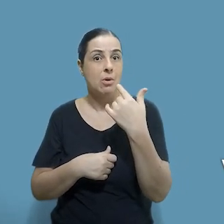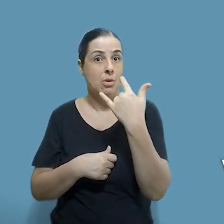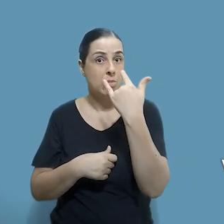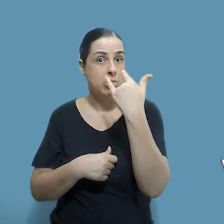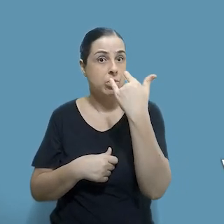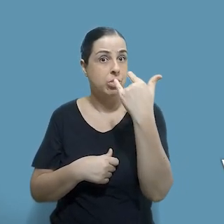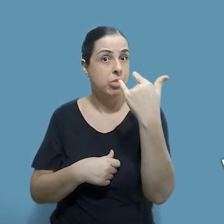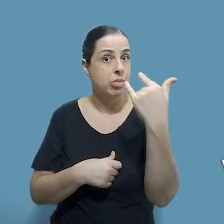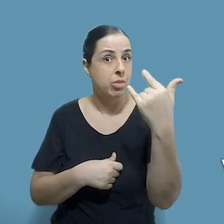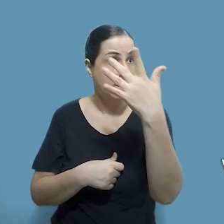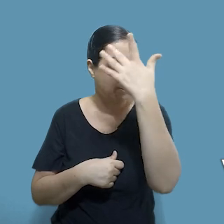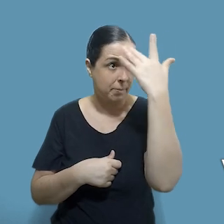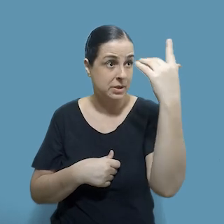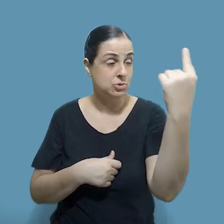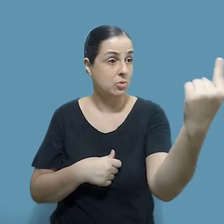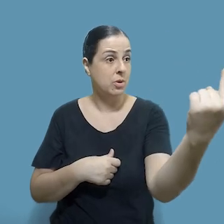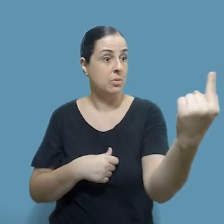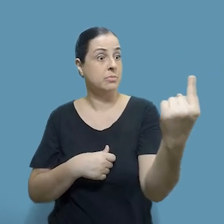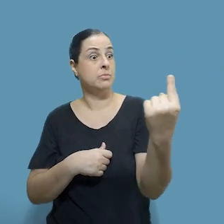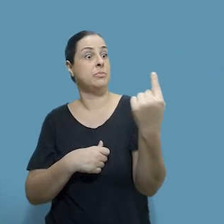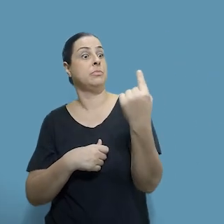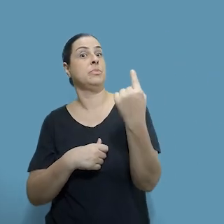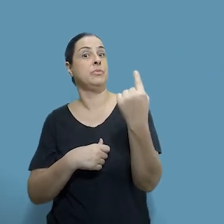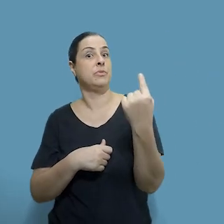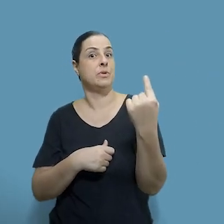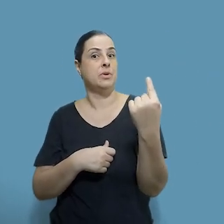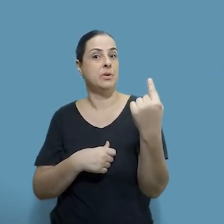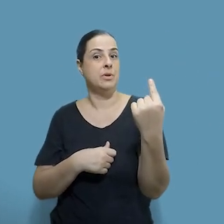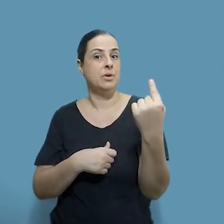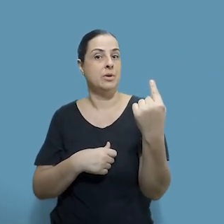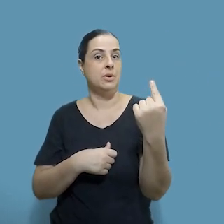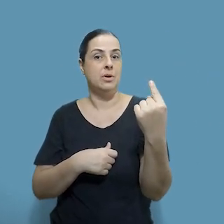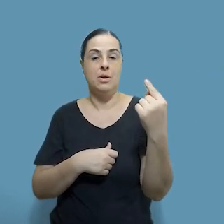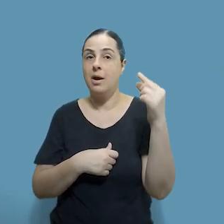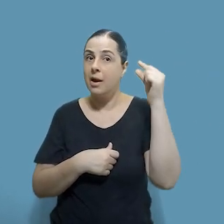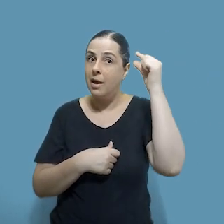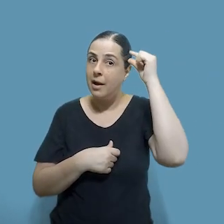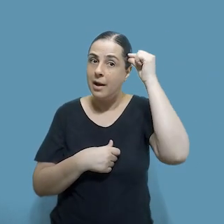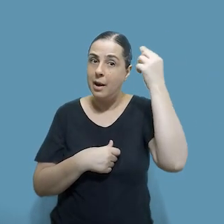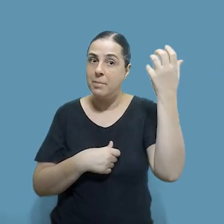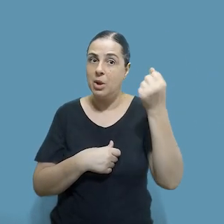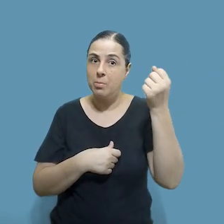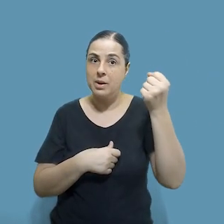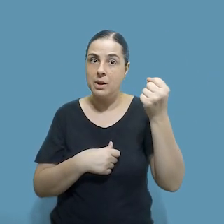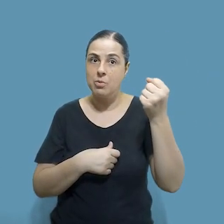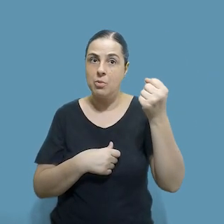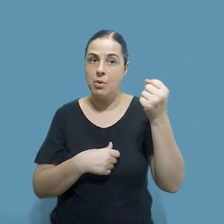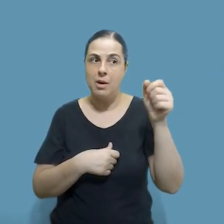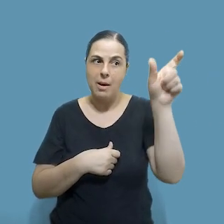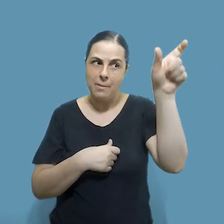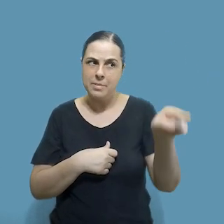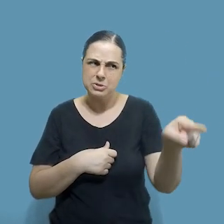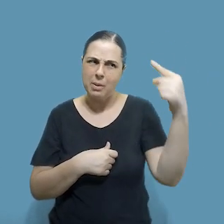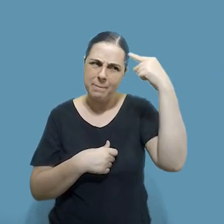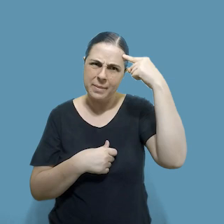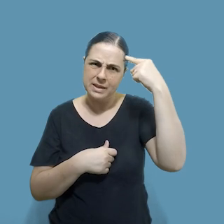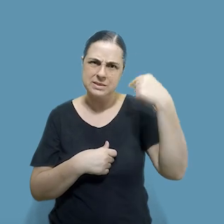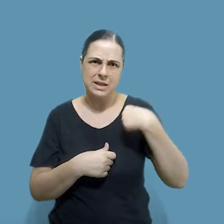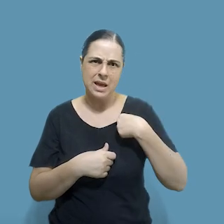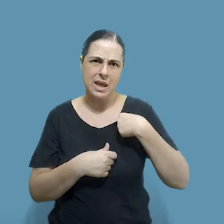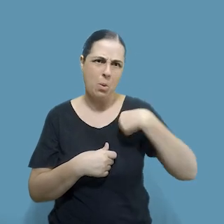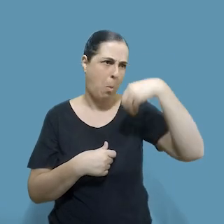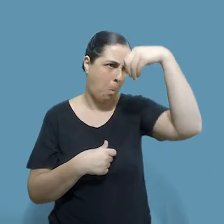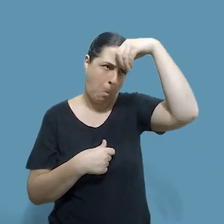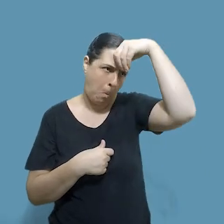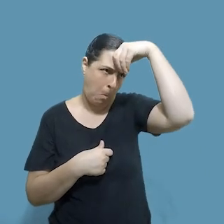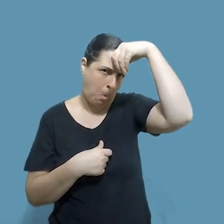correndo, porque assim, cabelo branco é igual a não saber usar caixa eletrônico. E usar caixa eletrônico, eu sei, eu não sou um